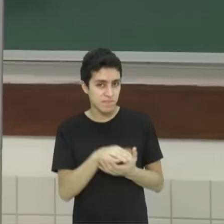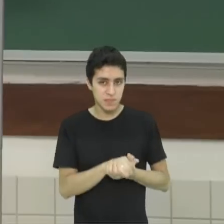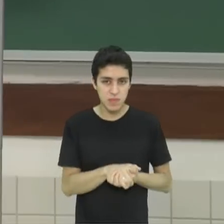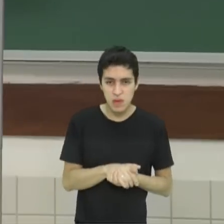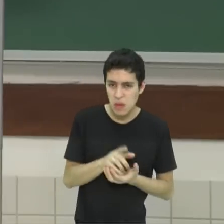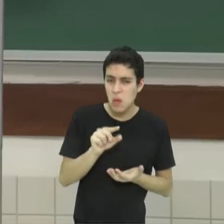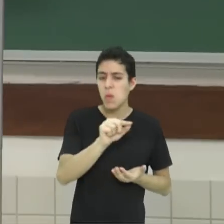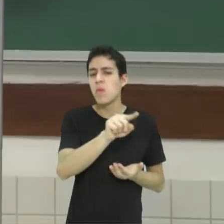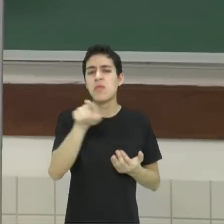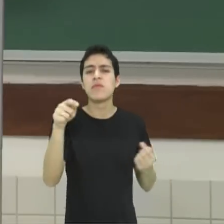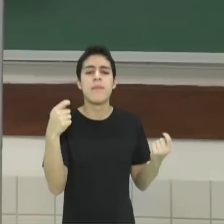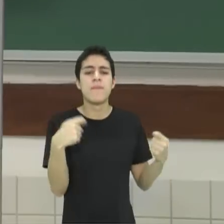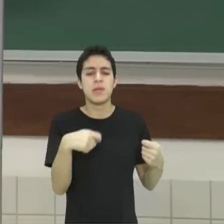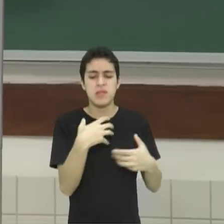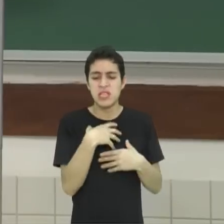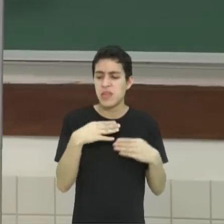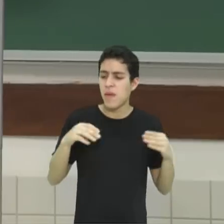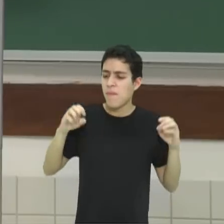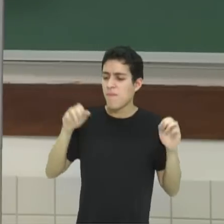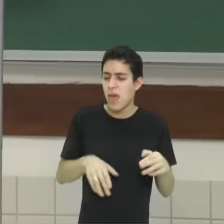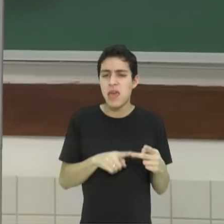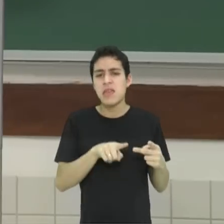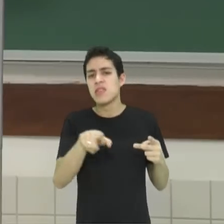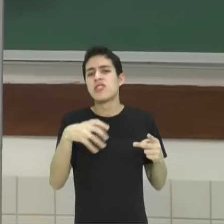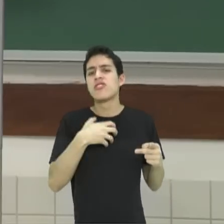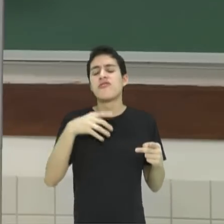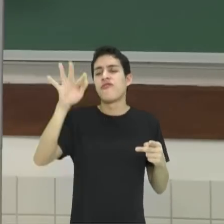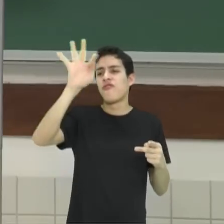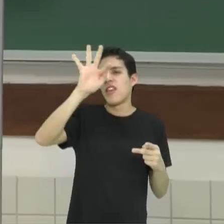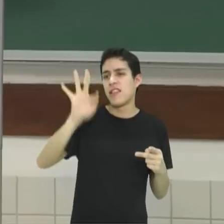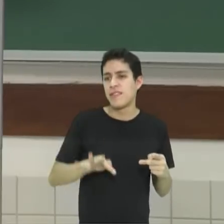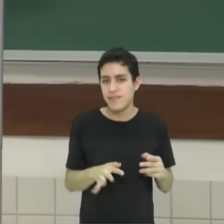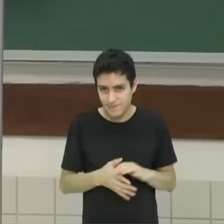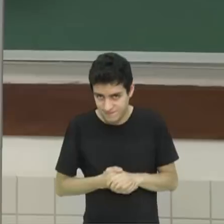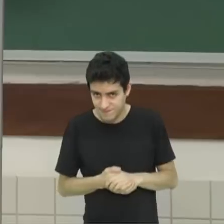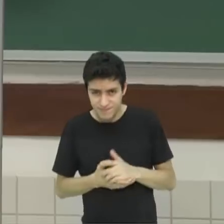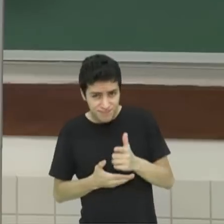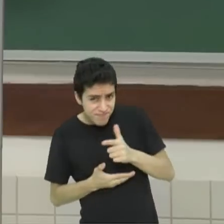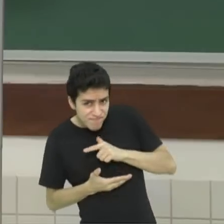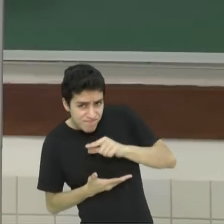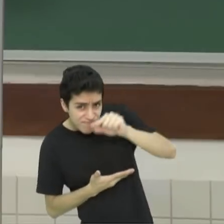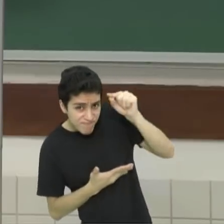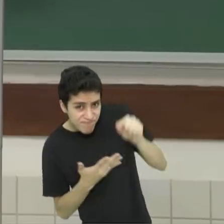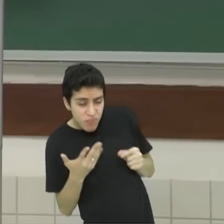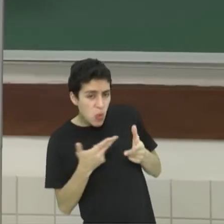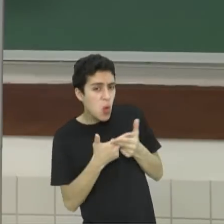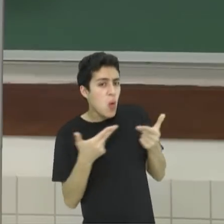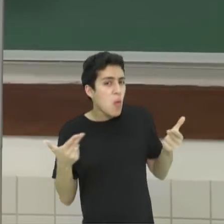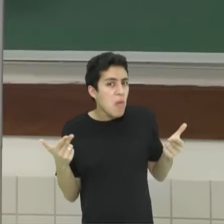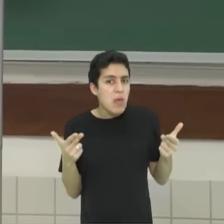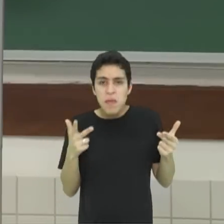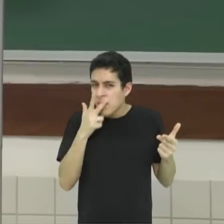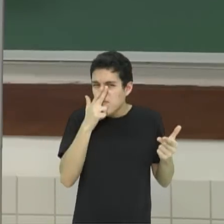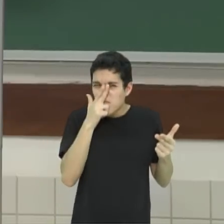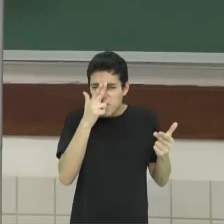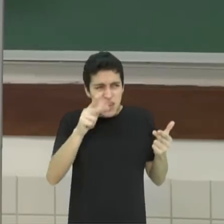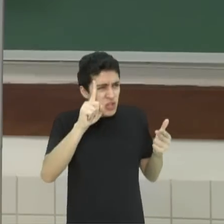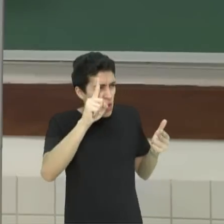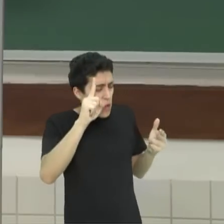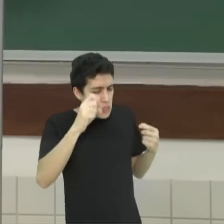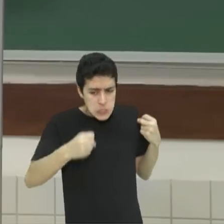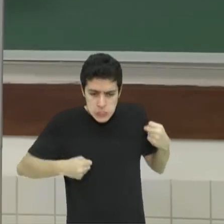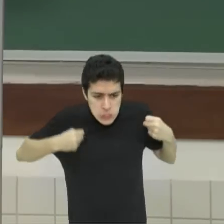você precisa para se sentir bem, para se sentir feliz? Existe alguma coisa que a correria do dia a dia